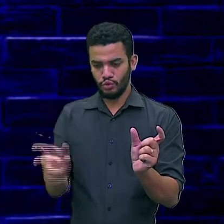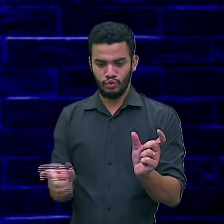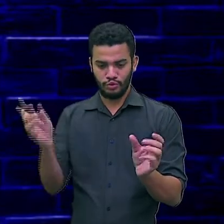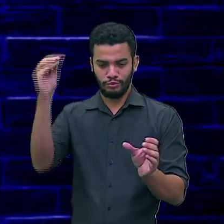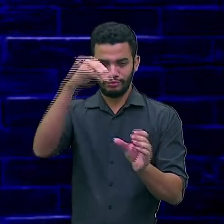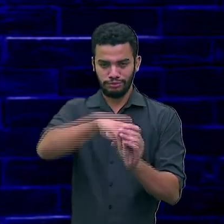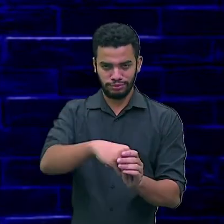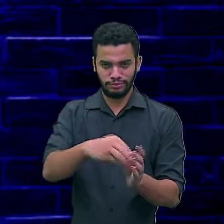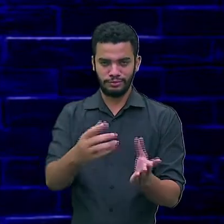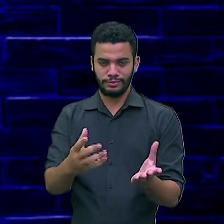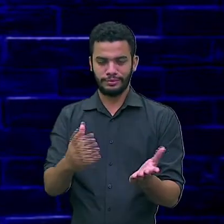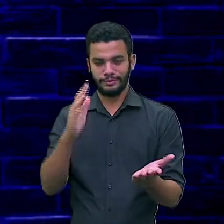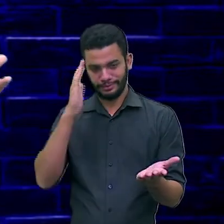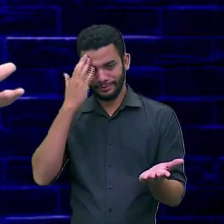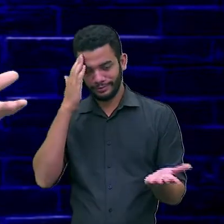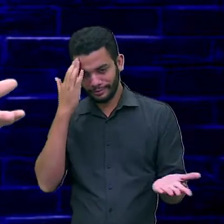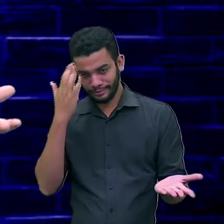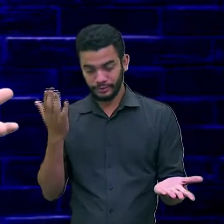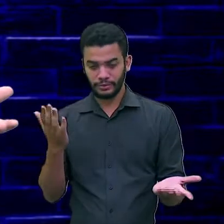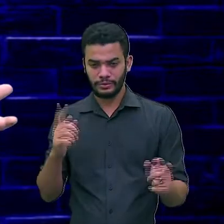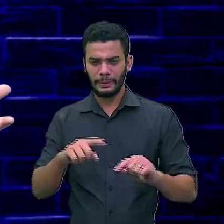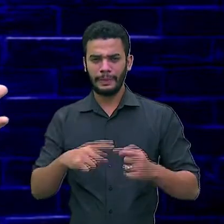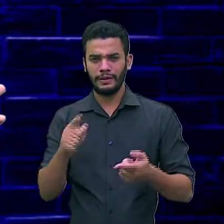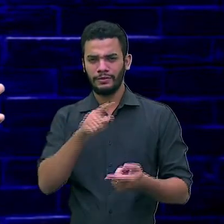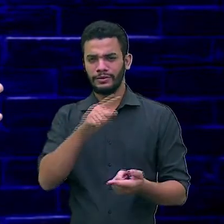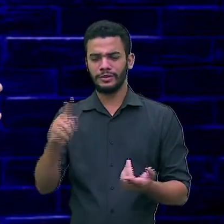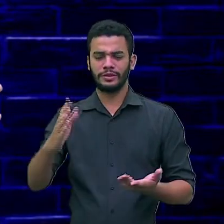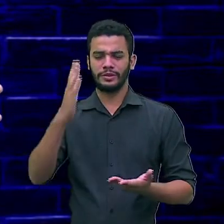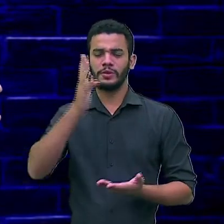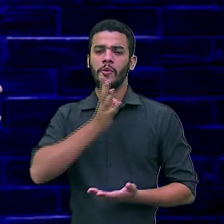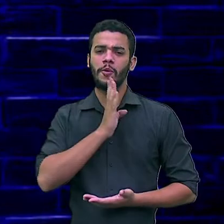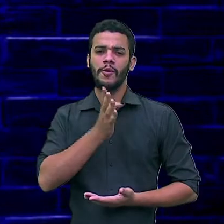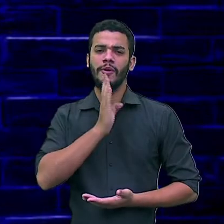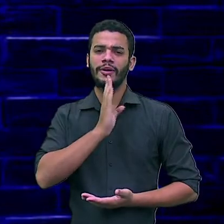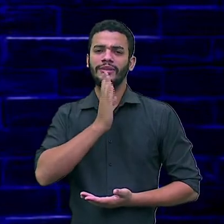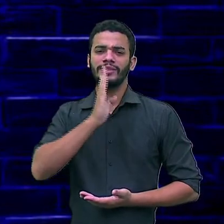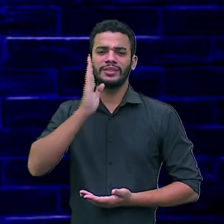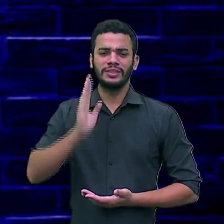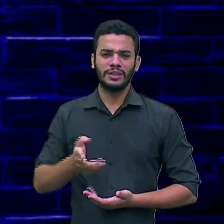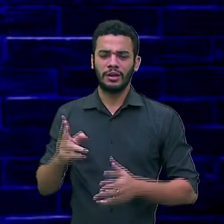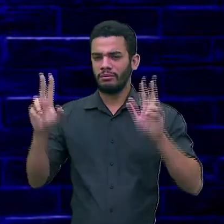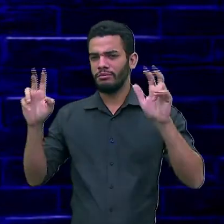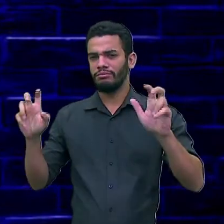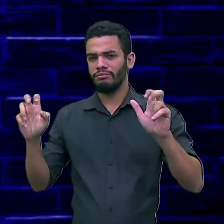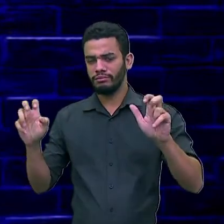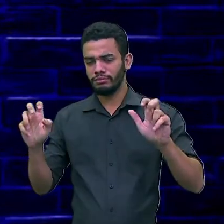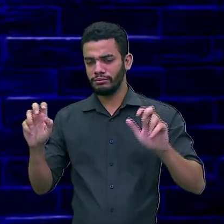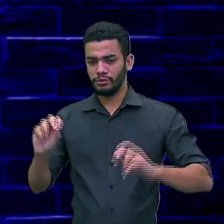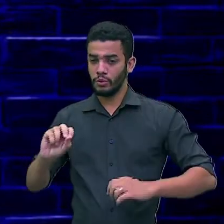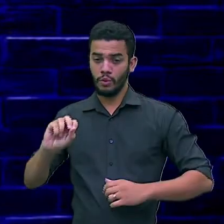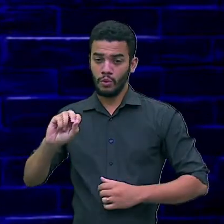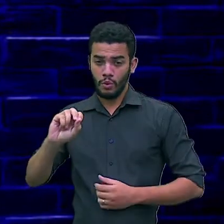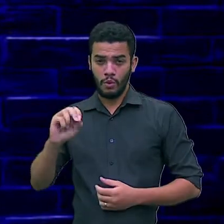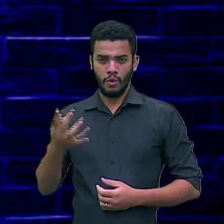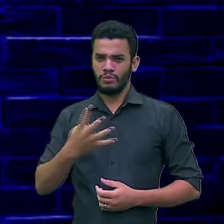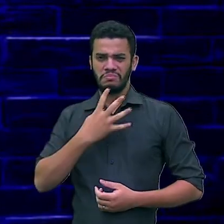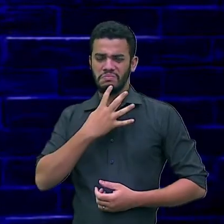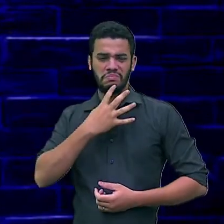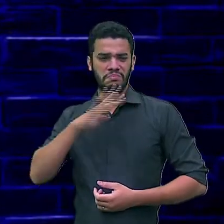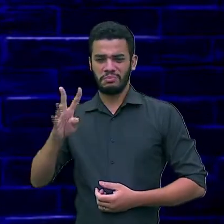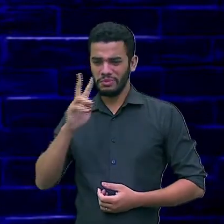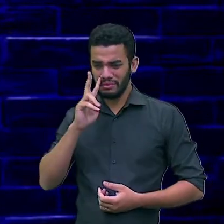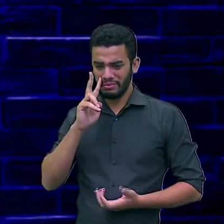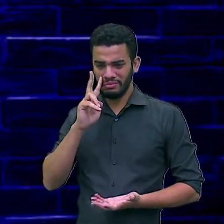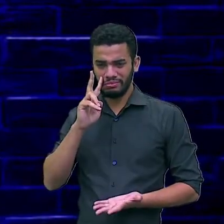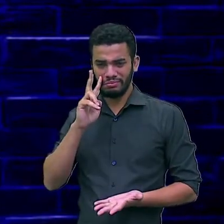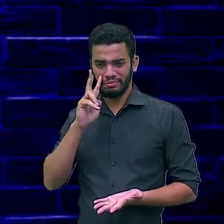aí, estudante? Vocês sabem o que é predicativo do sujeito? Ou por acaso tem alguém aí com